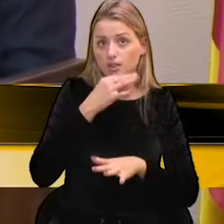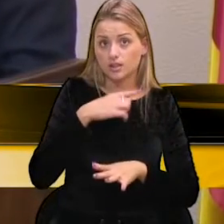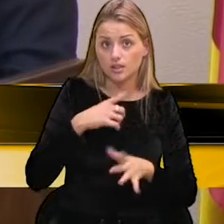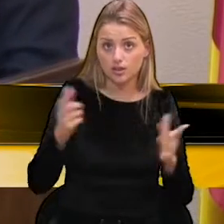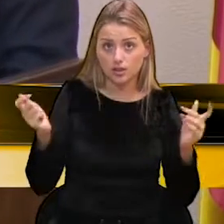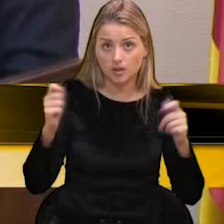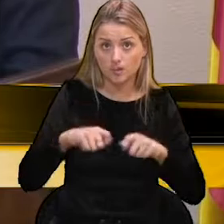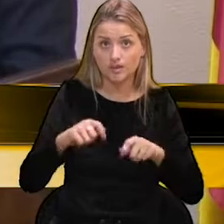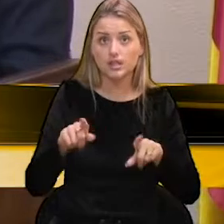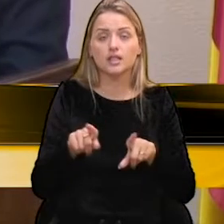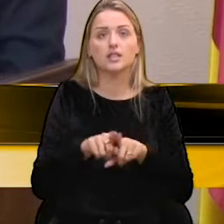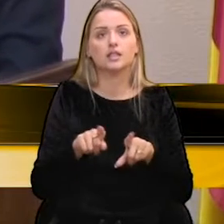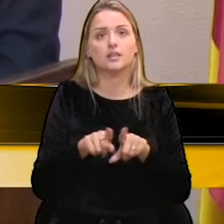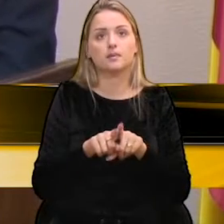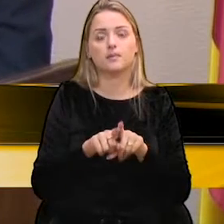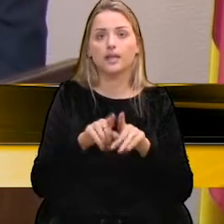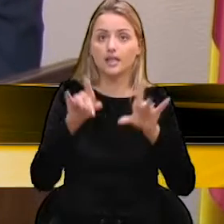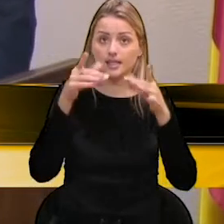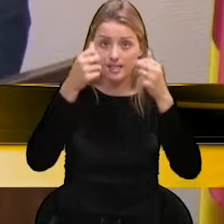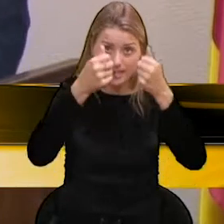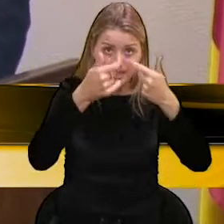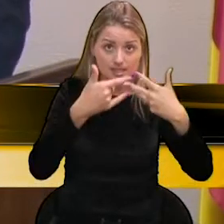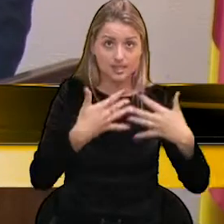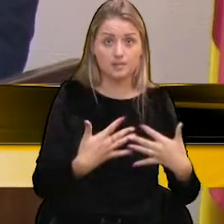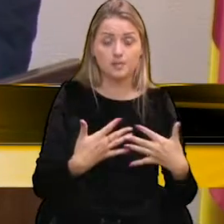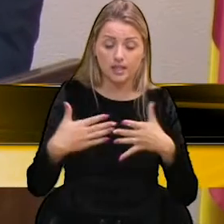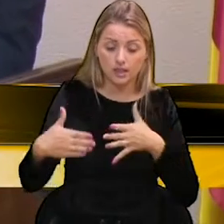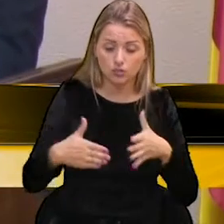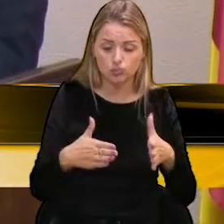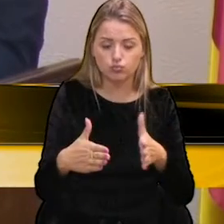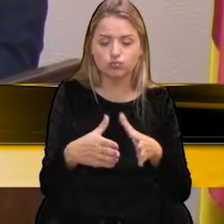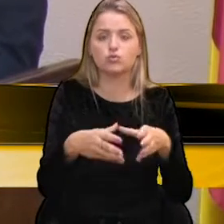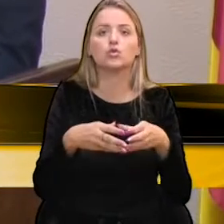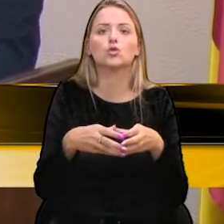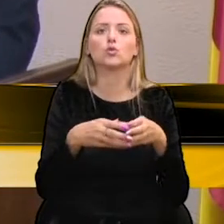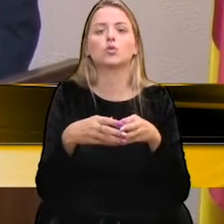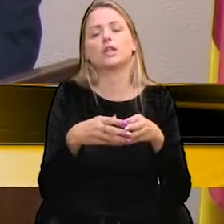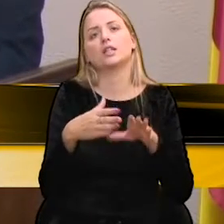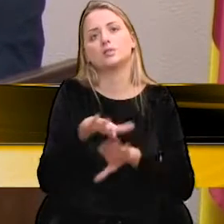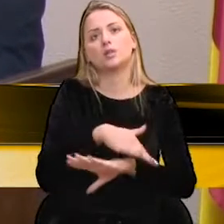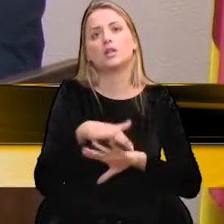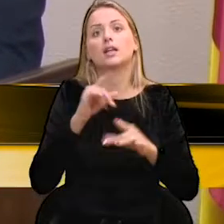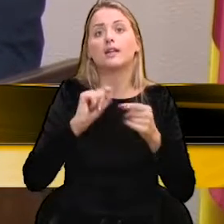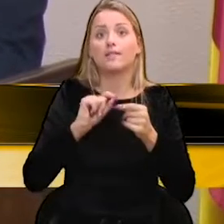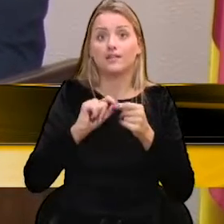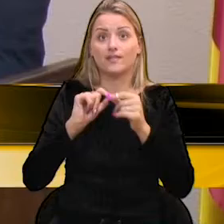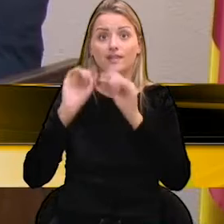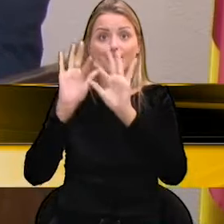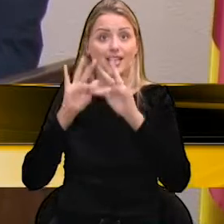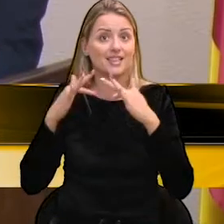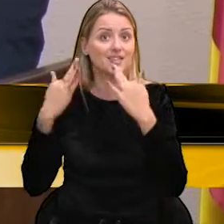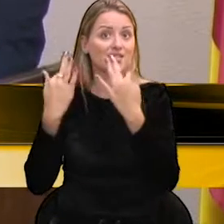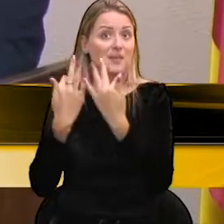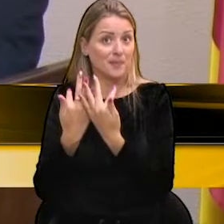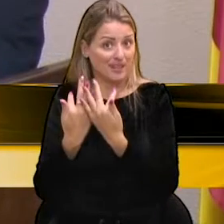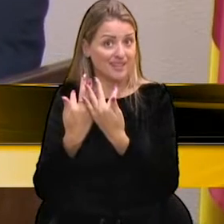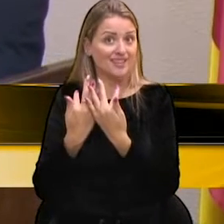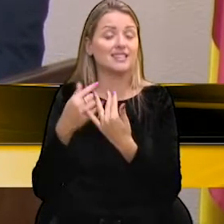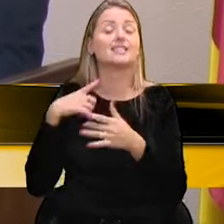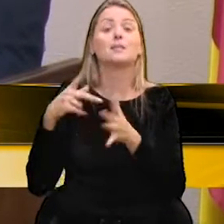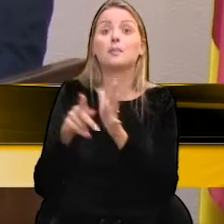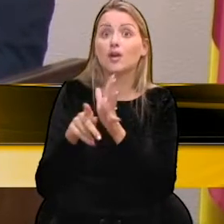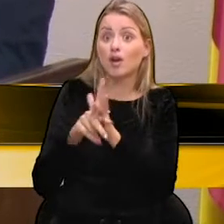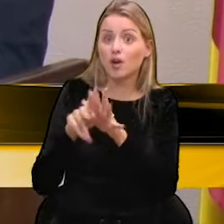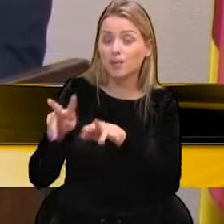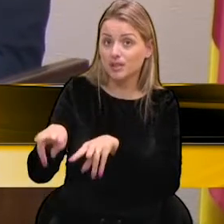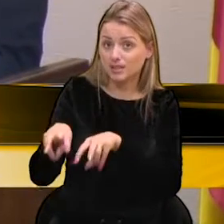também explicando que essa rota turística, vereador Uês, justamente ela vai fazer com que as famílias, os produtores rurais e